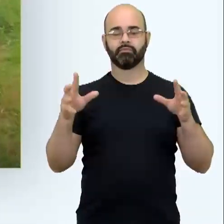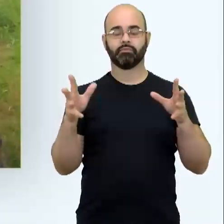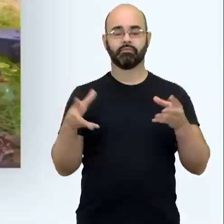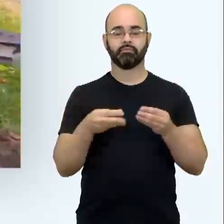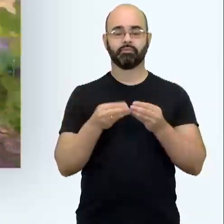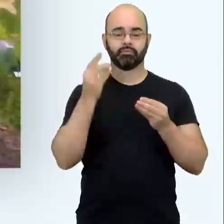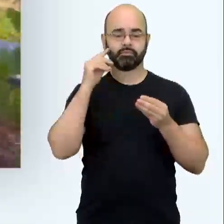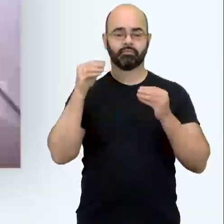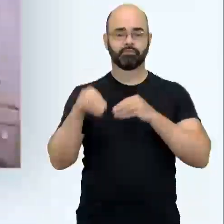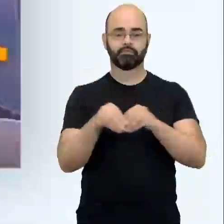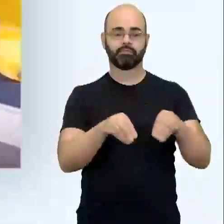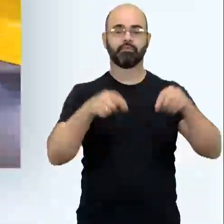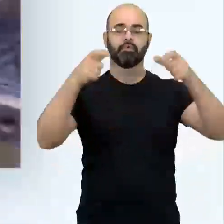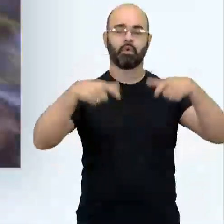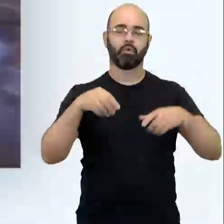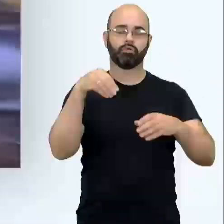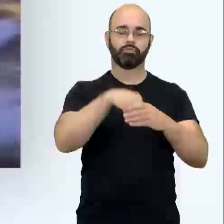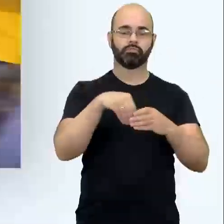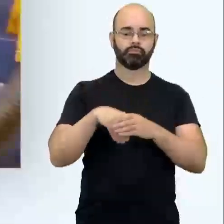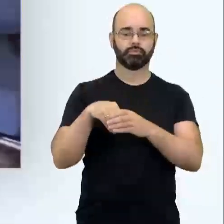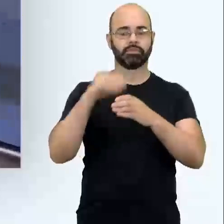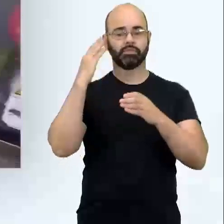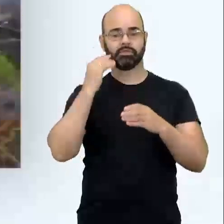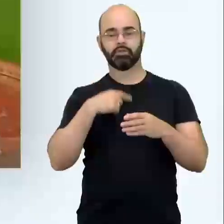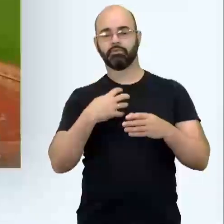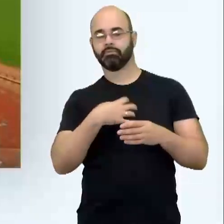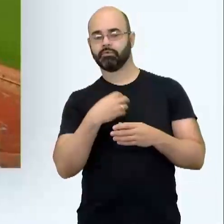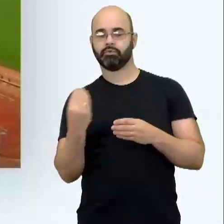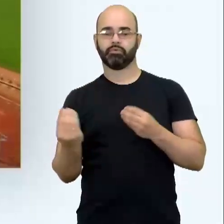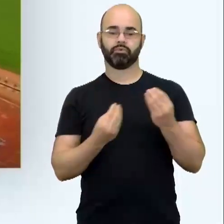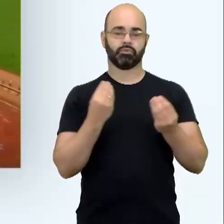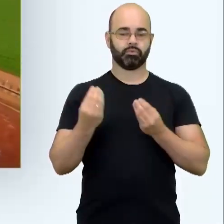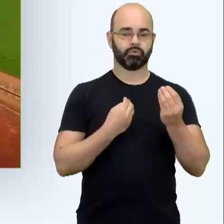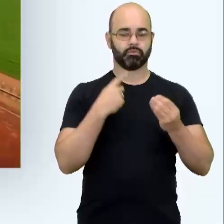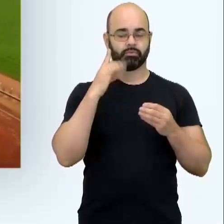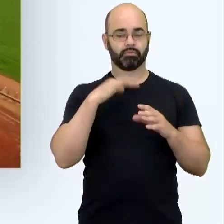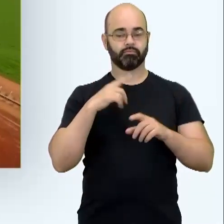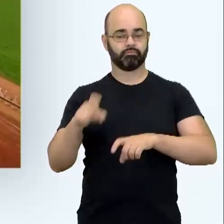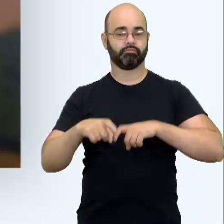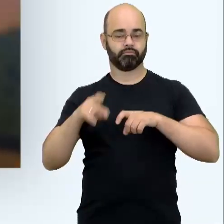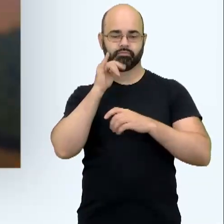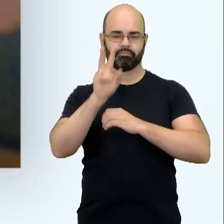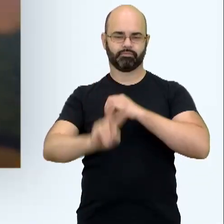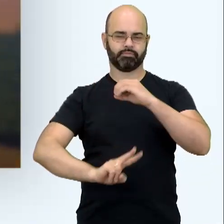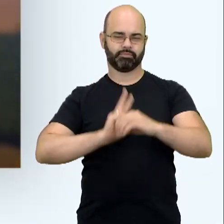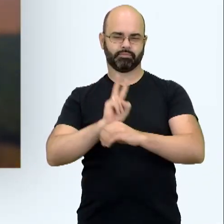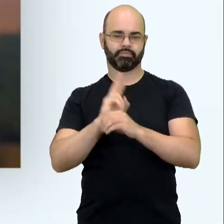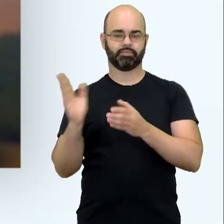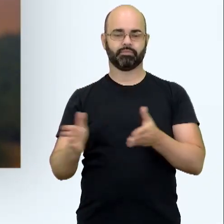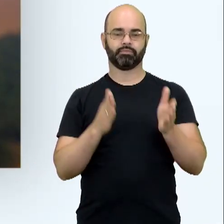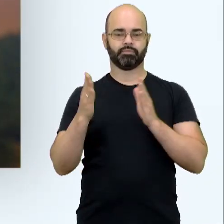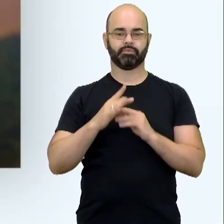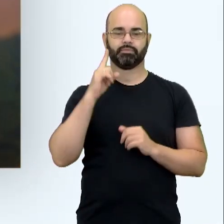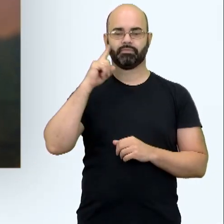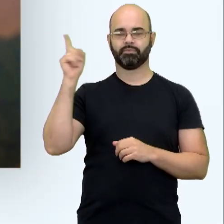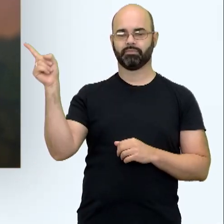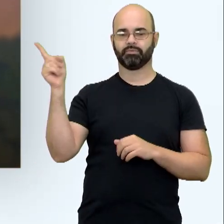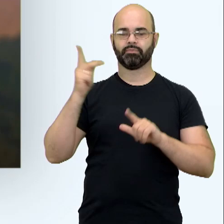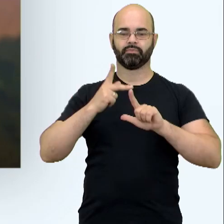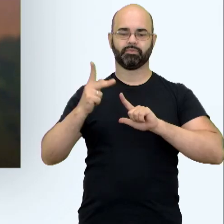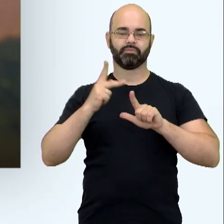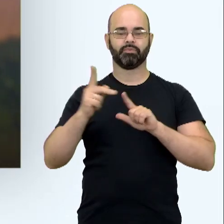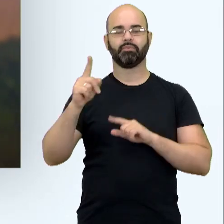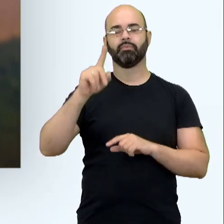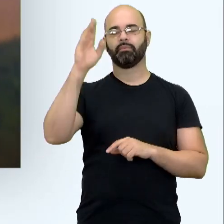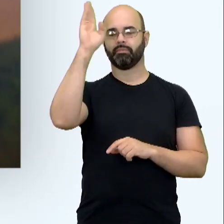plantar, onde, como e quando plantar, ou seja, ele pode atingir a produção sustentável. Pronasolos, o solo